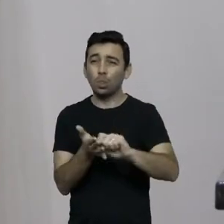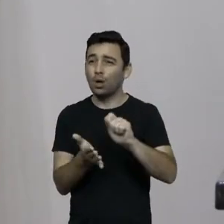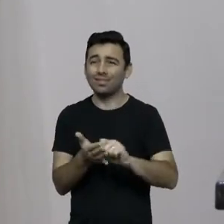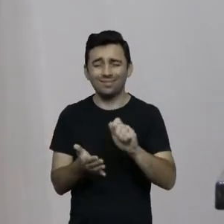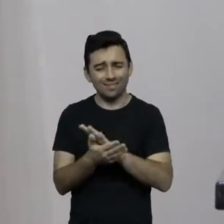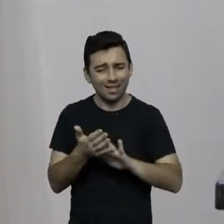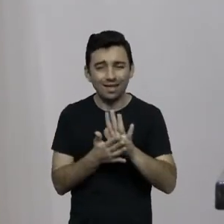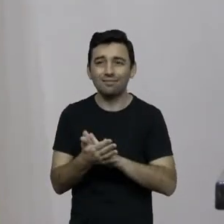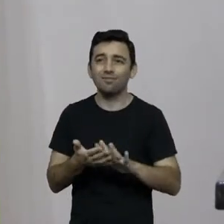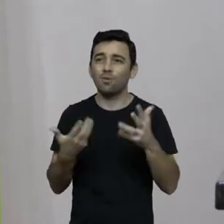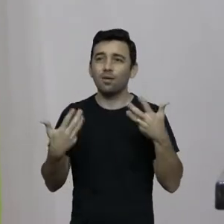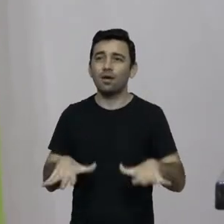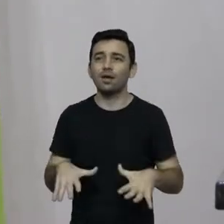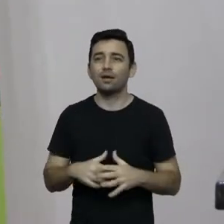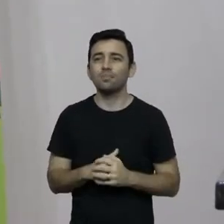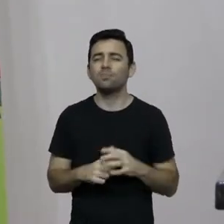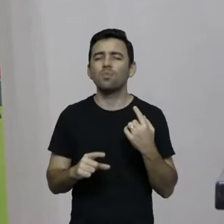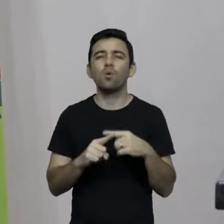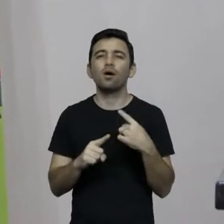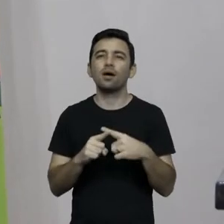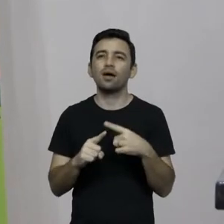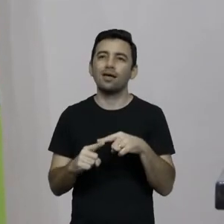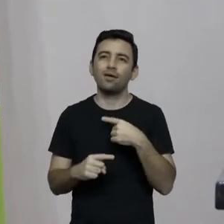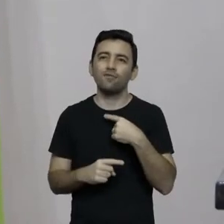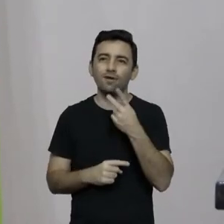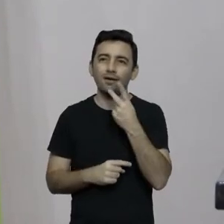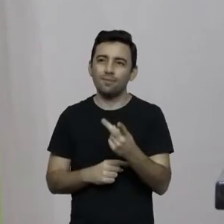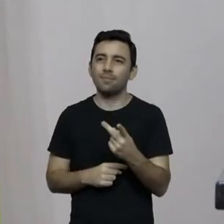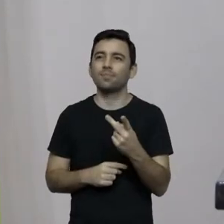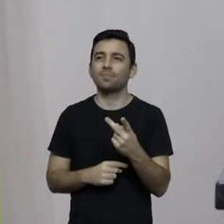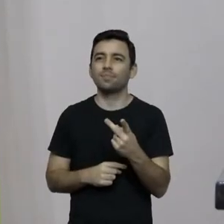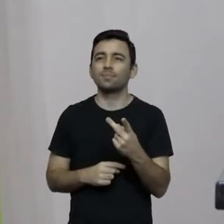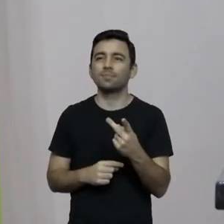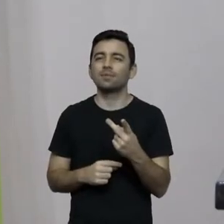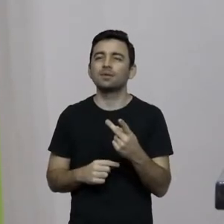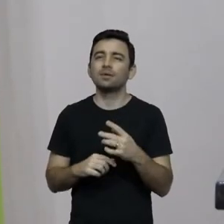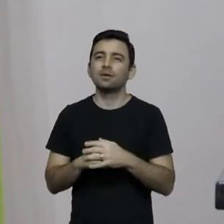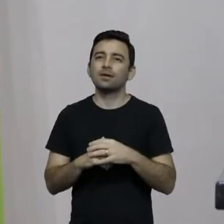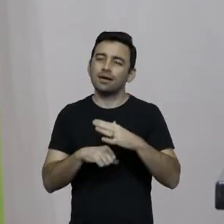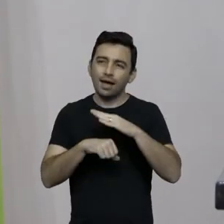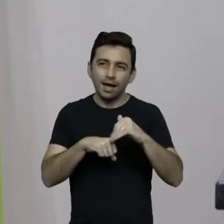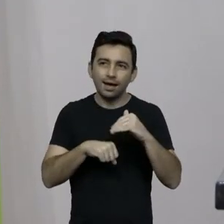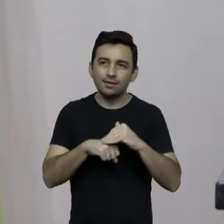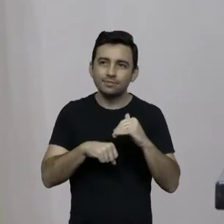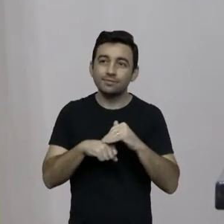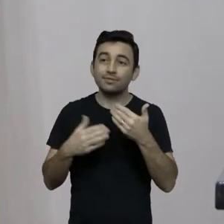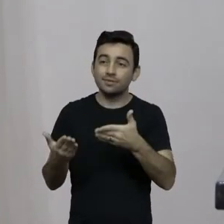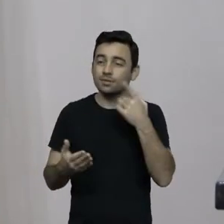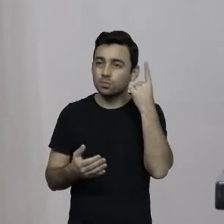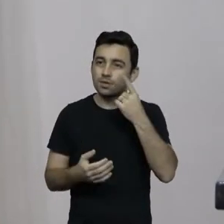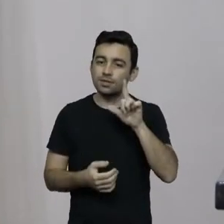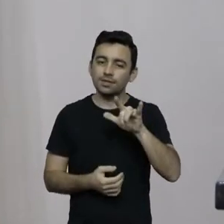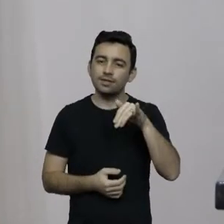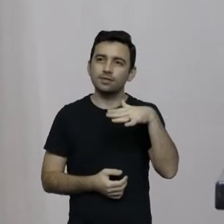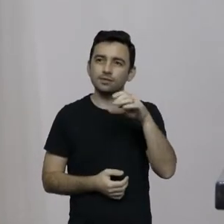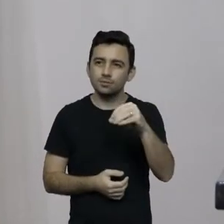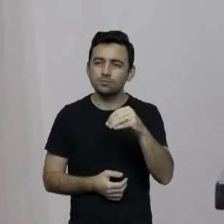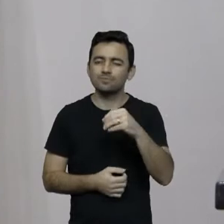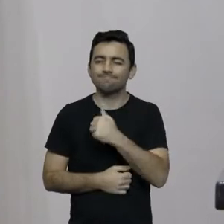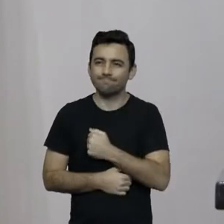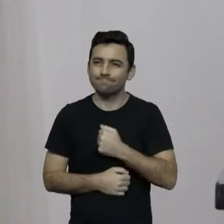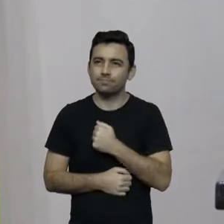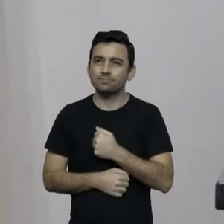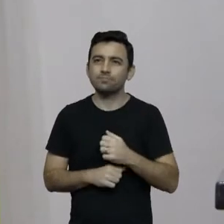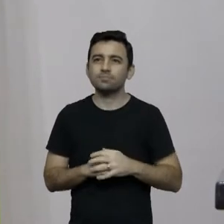mais nada o que que eu trago isso daqui até de uma maneira carinhosa para o deputado lixo já de saudades a memória